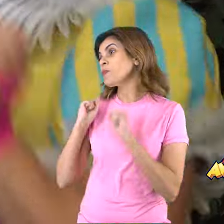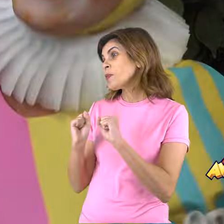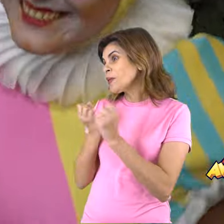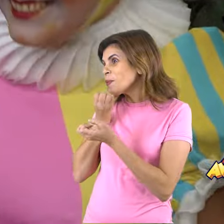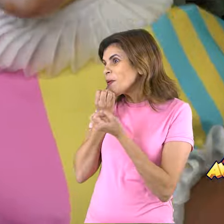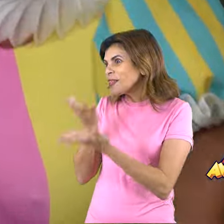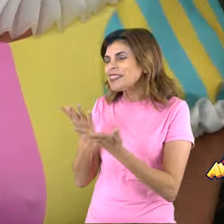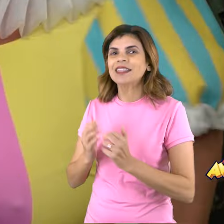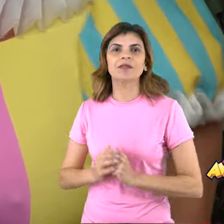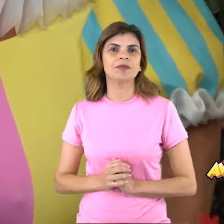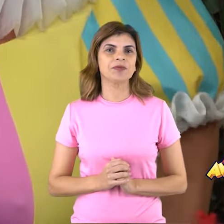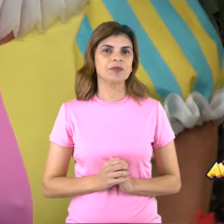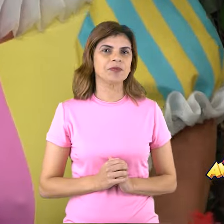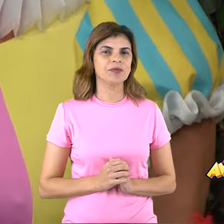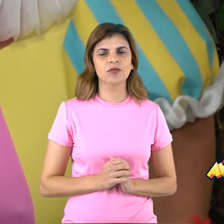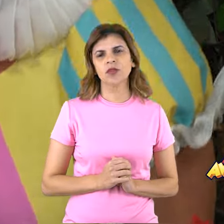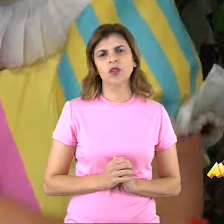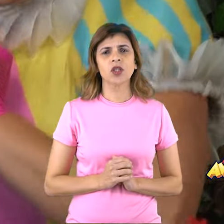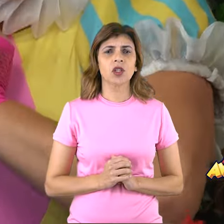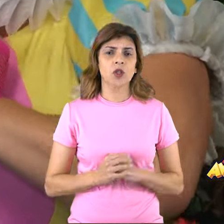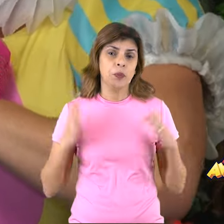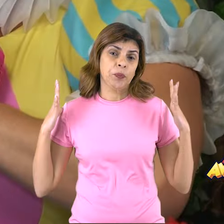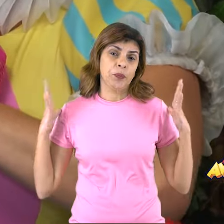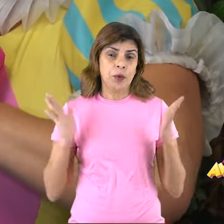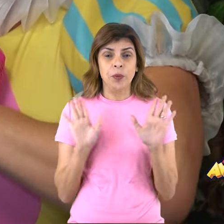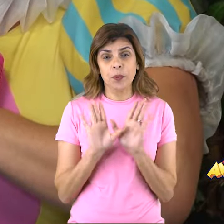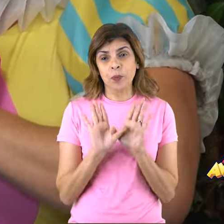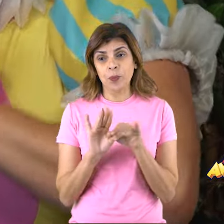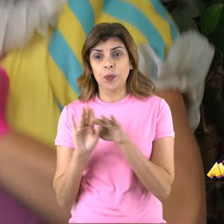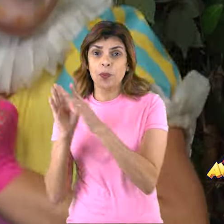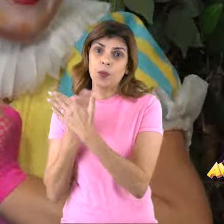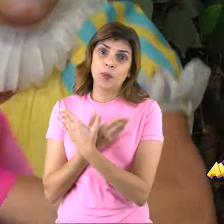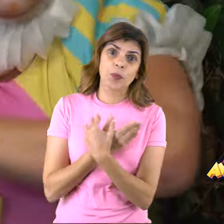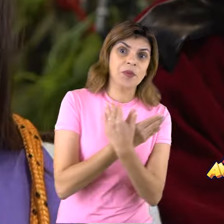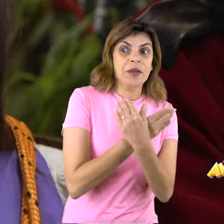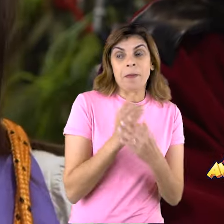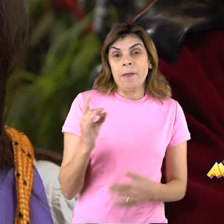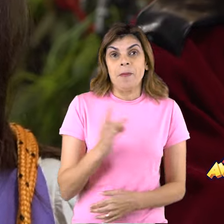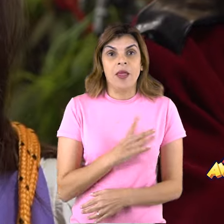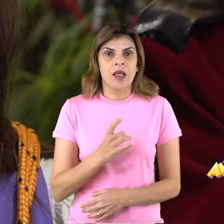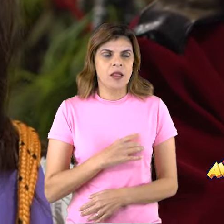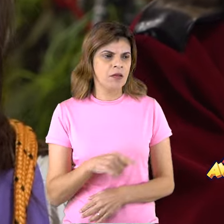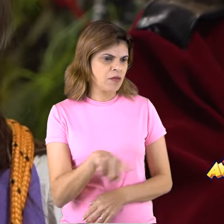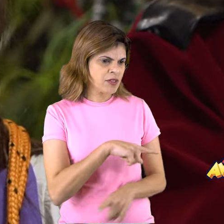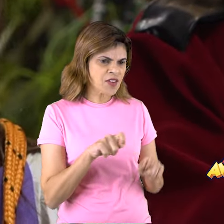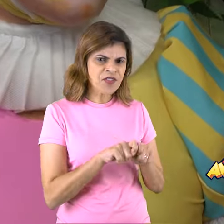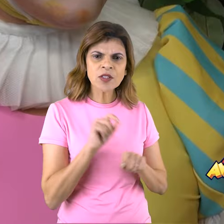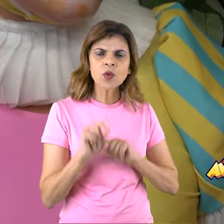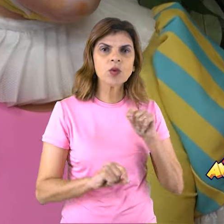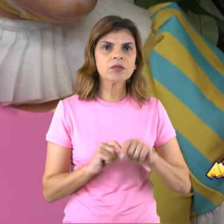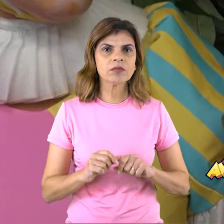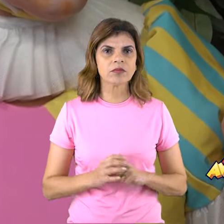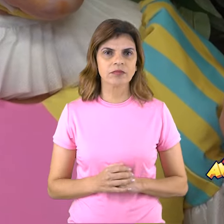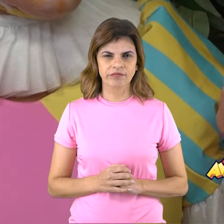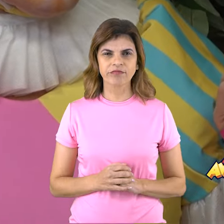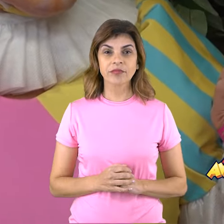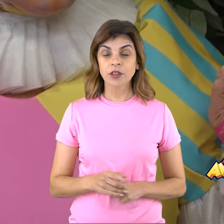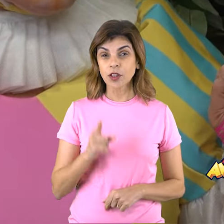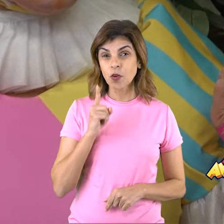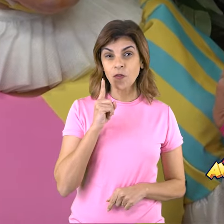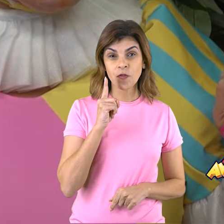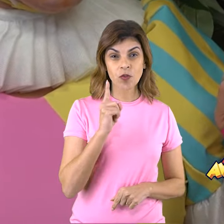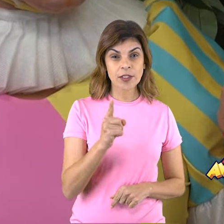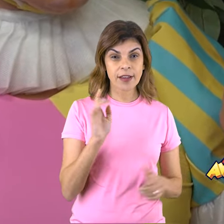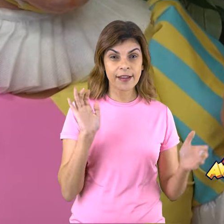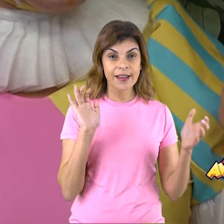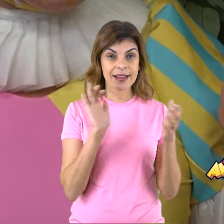para borboletinha sem asa ficar com mais medo ainda o que vocês vão fazer vamos fazer você se